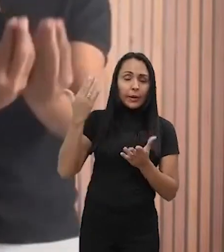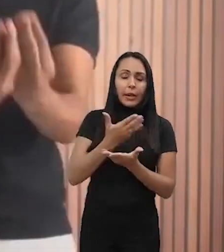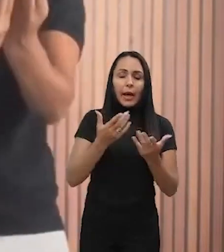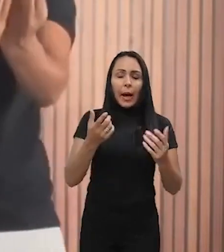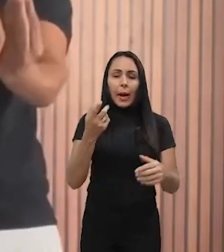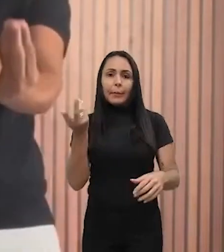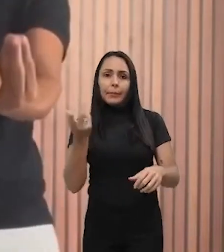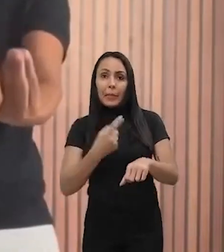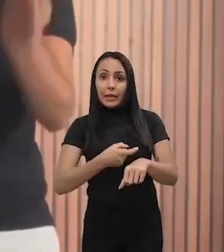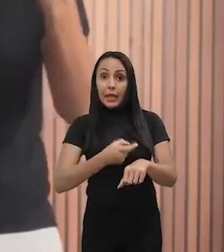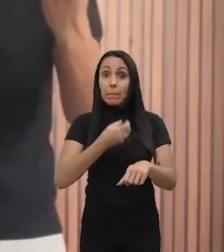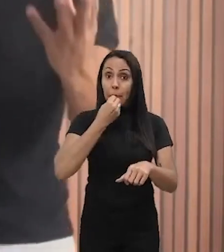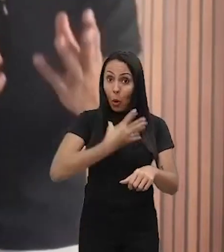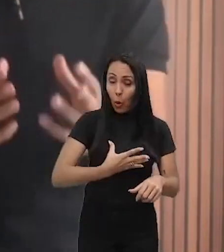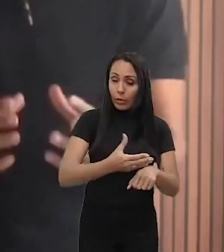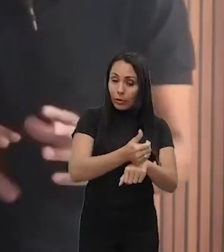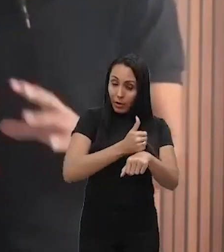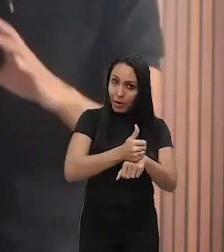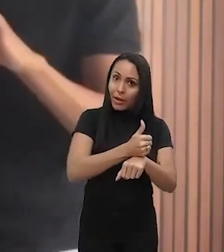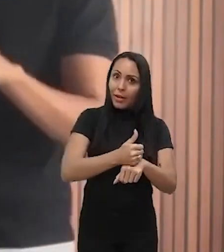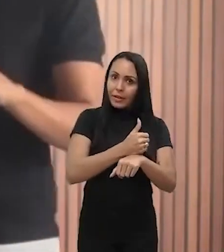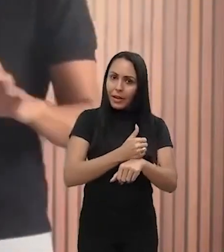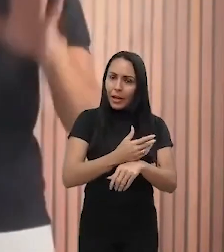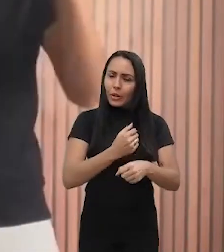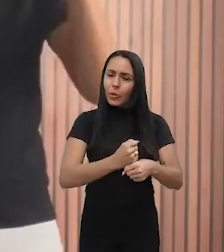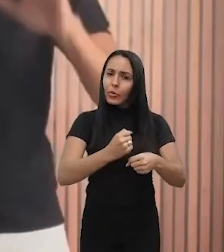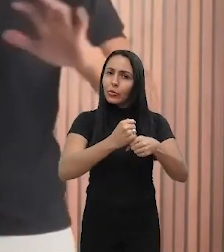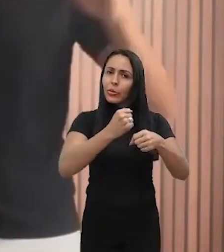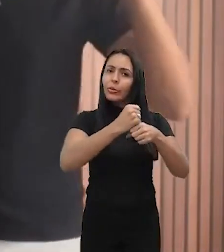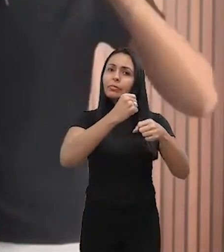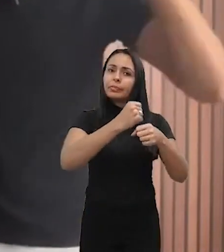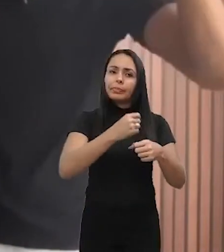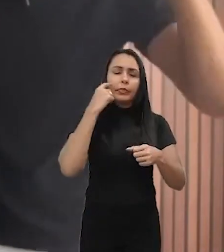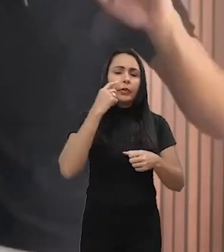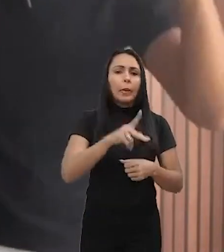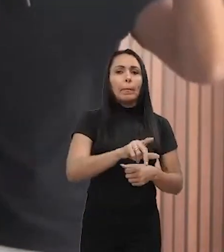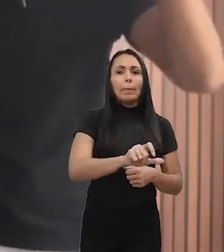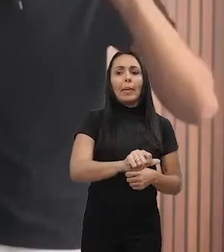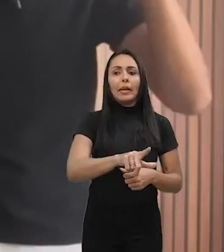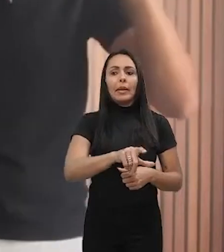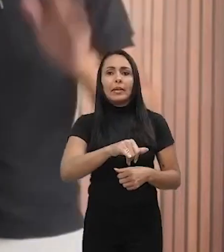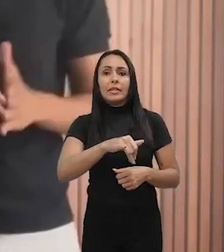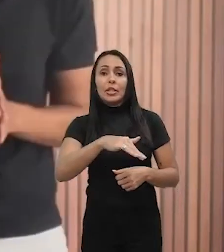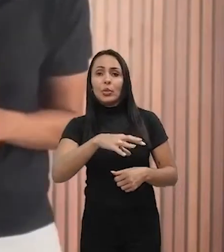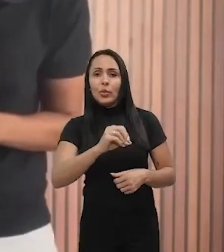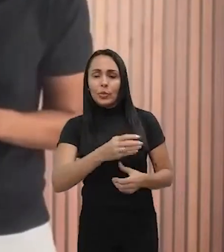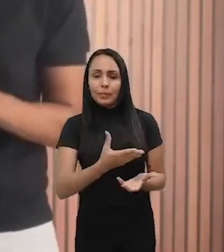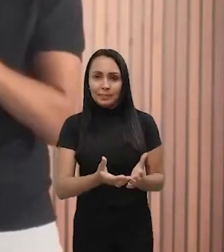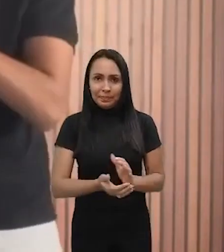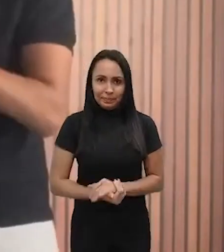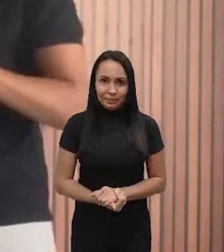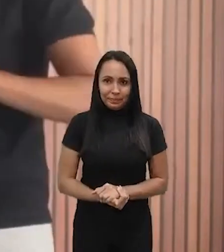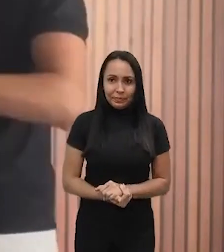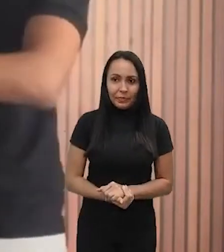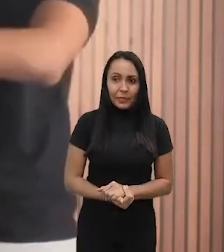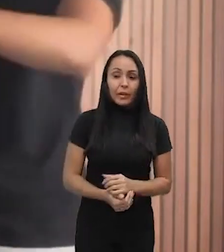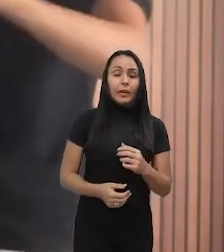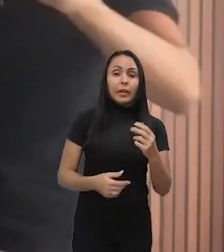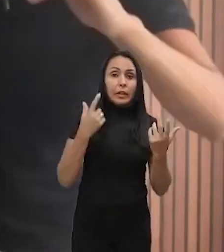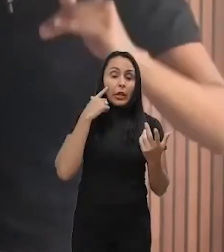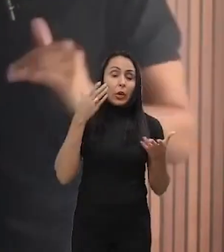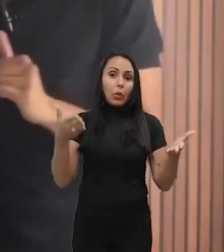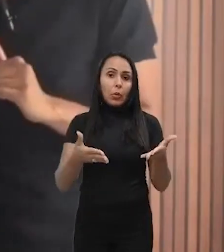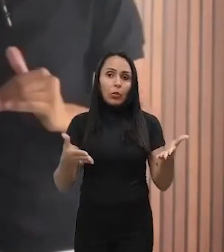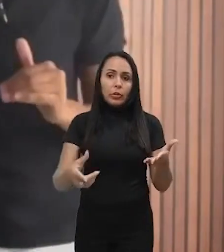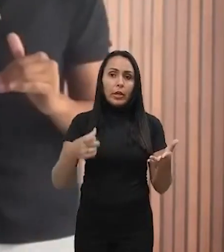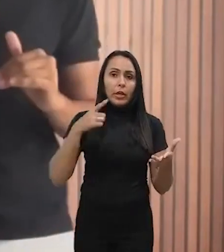verdade, madeira boa, madeira de qualidade. E ele construiu o que foi chamado ali do Palácio dos Três Andares ou do Palácio das Duas Torres, e que é onde hoje tem